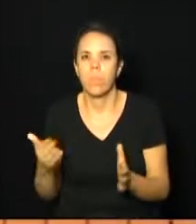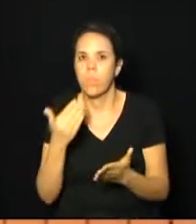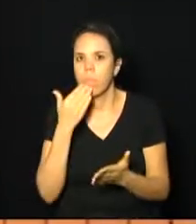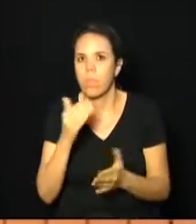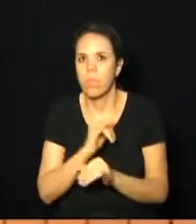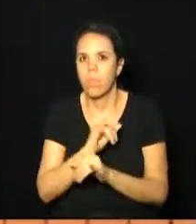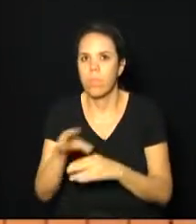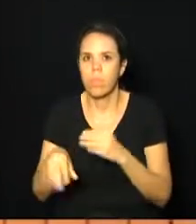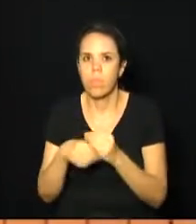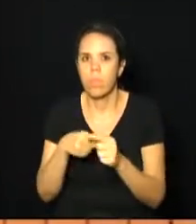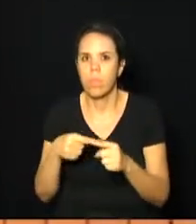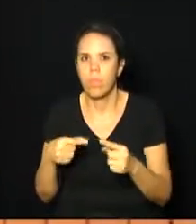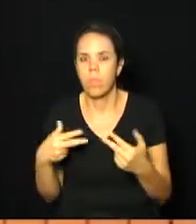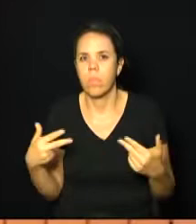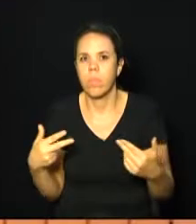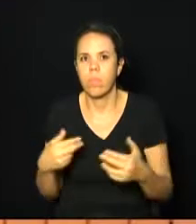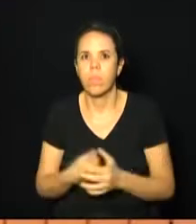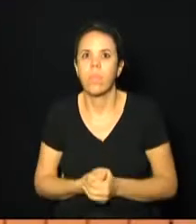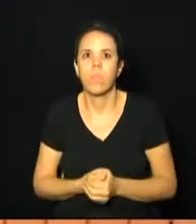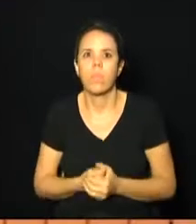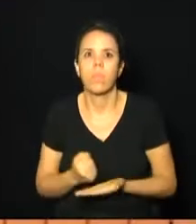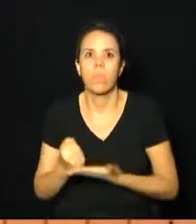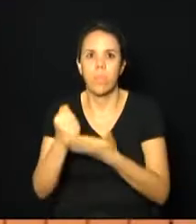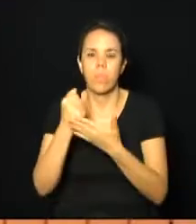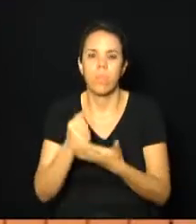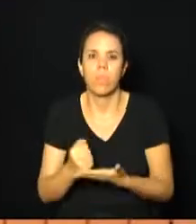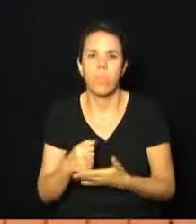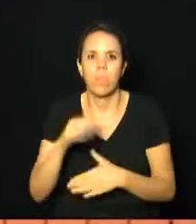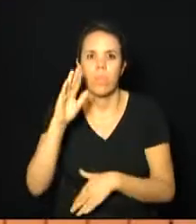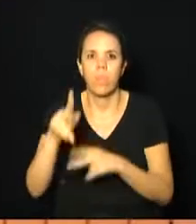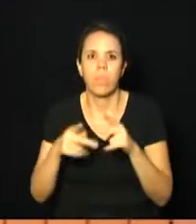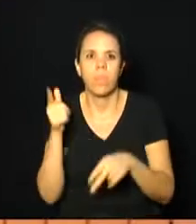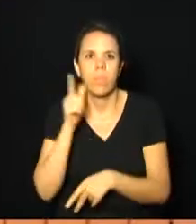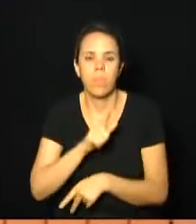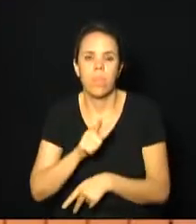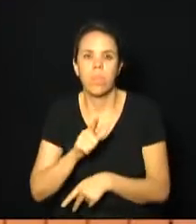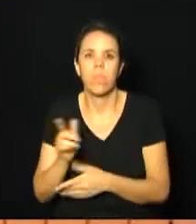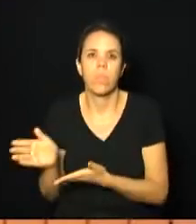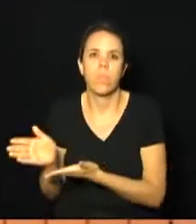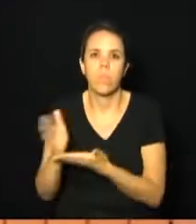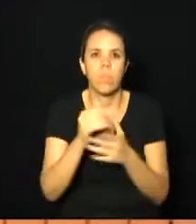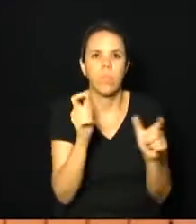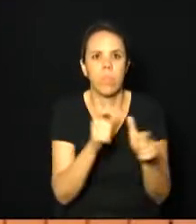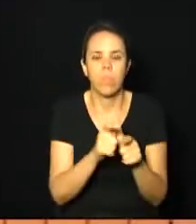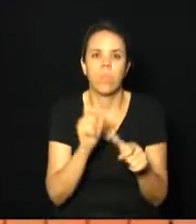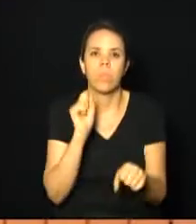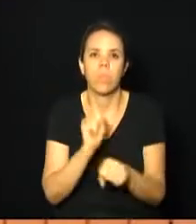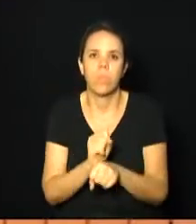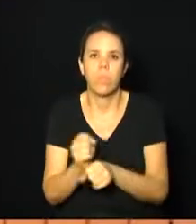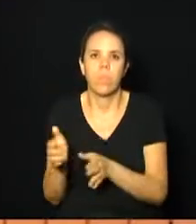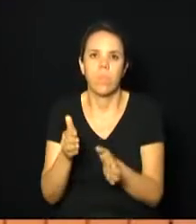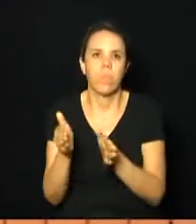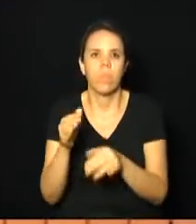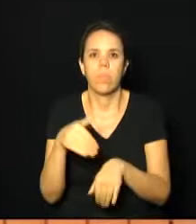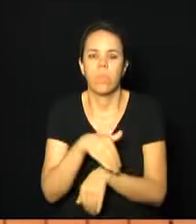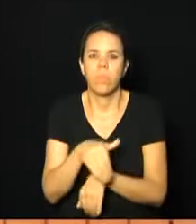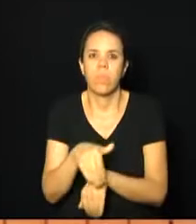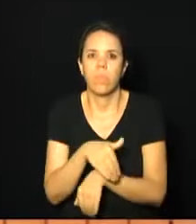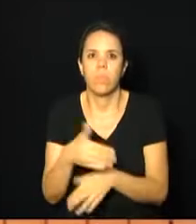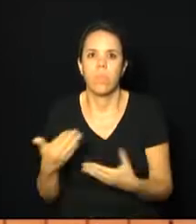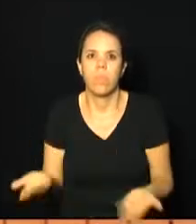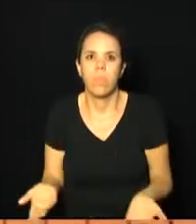pedindo adicionais para ajudar, porque quanto mais a gente conseguir recolher, né, menos vai parar na estrada, no rio, onde